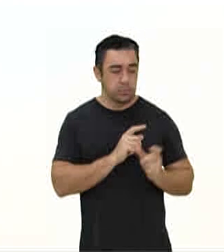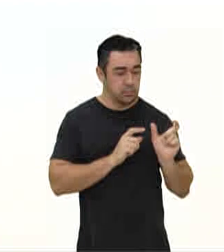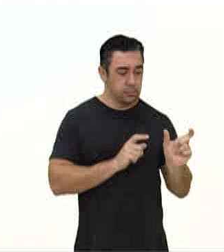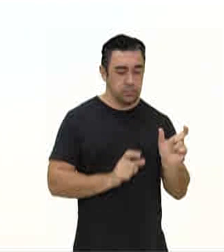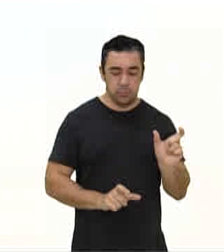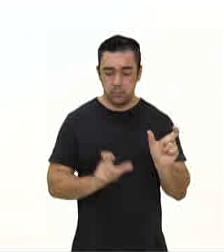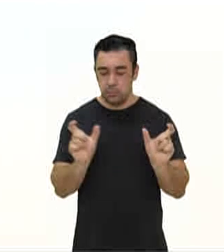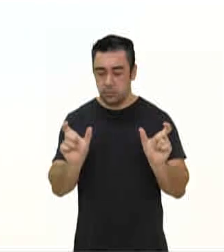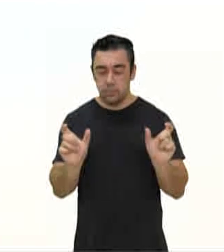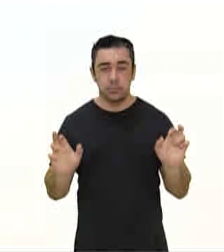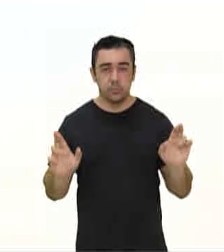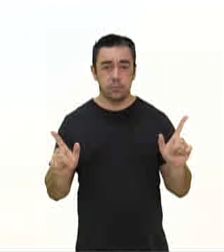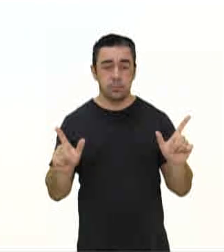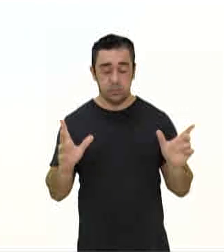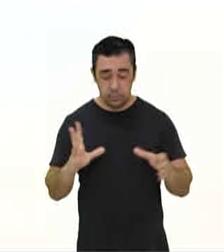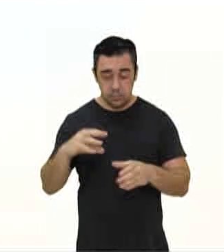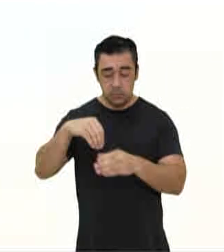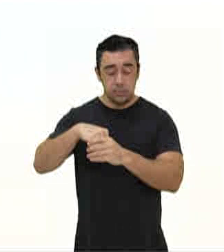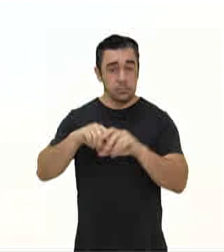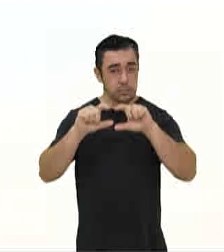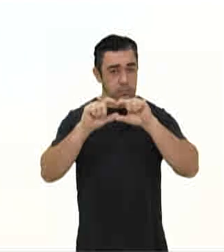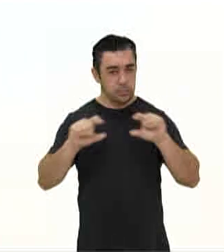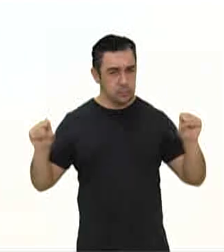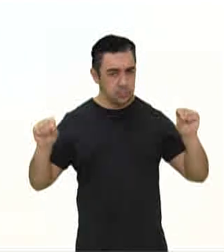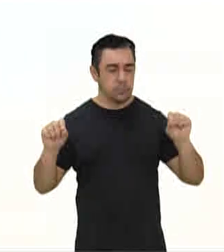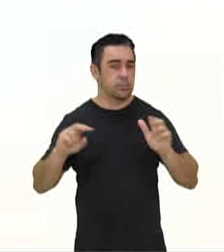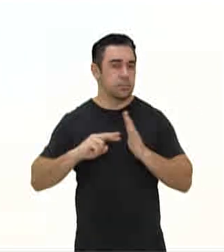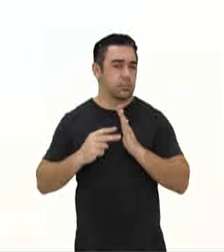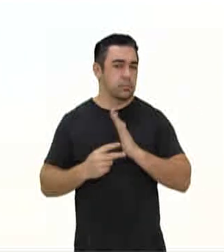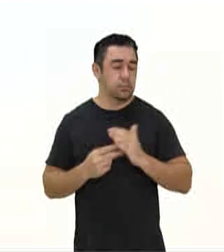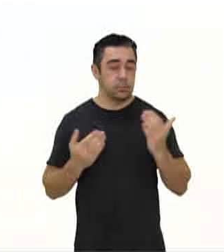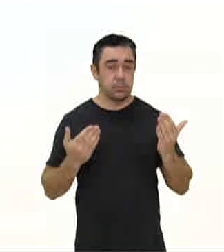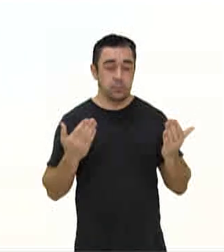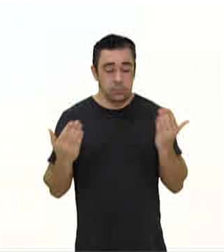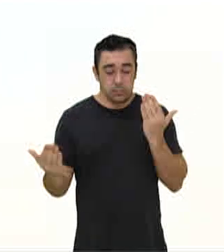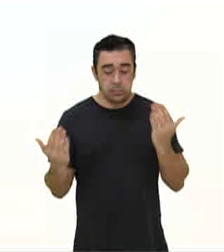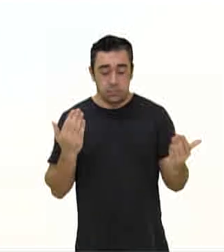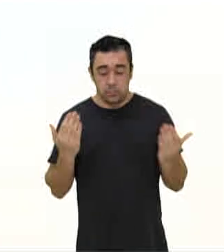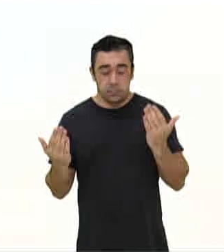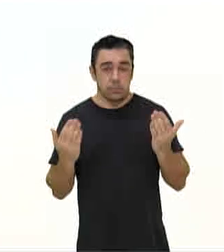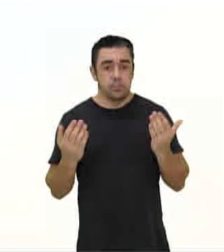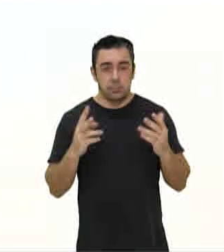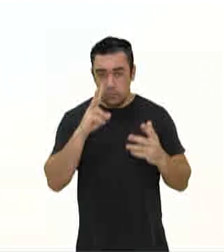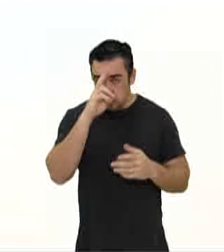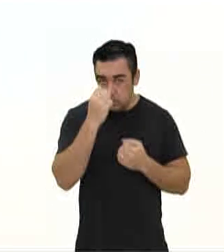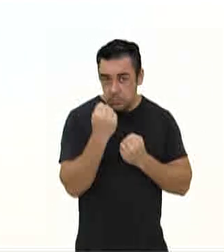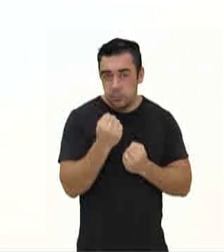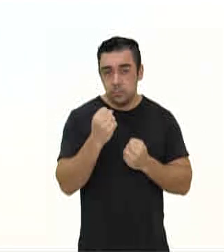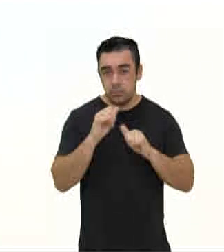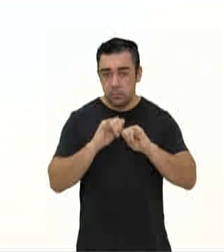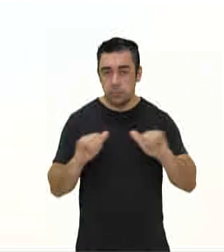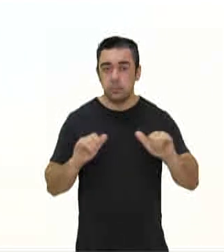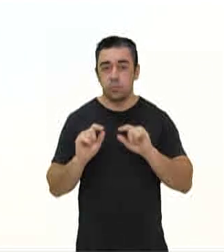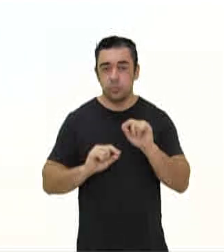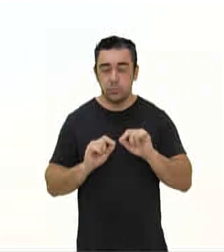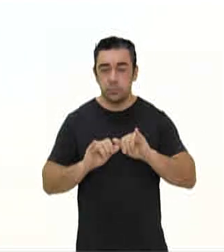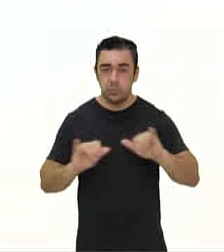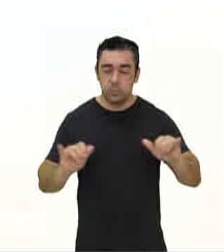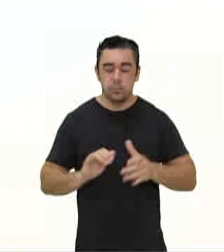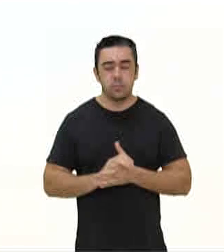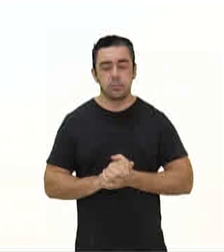termos diferentes numa mesma oração, com o intuito de reforçar ou enfatizar a mensagem a ser